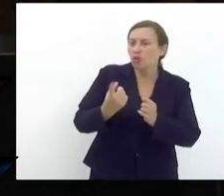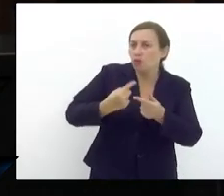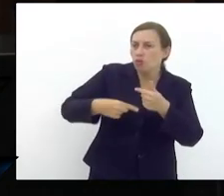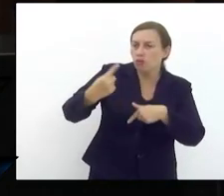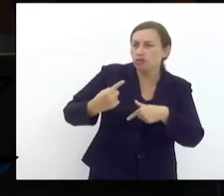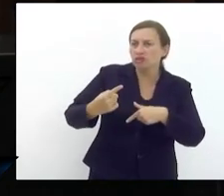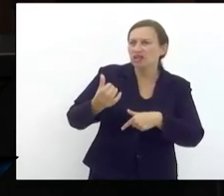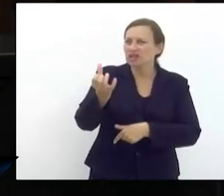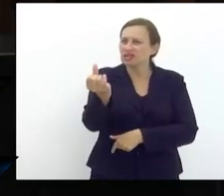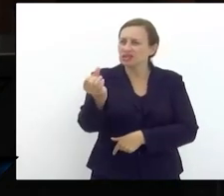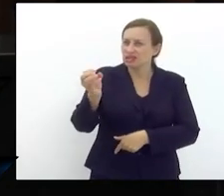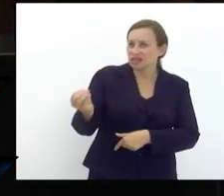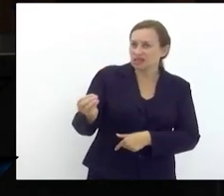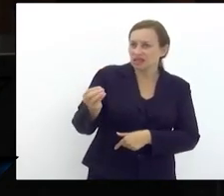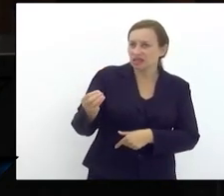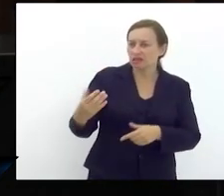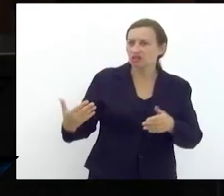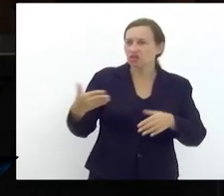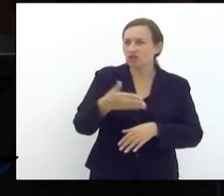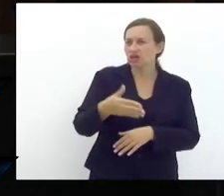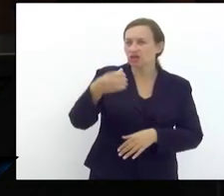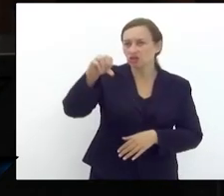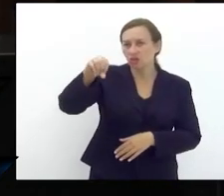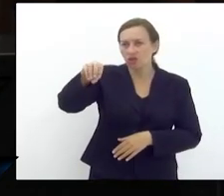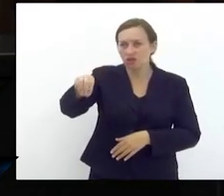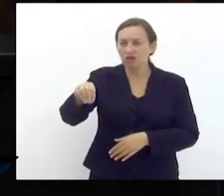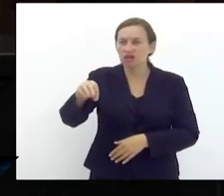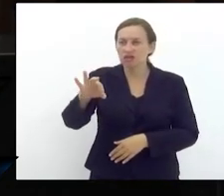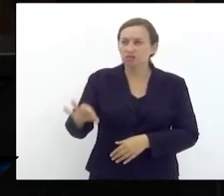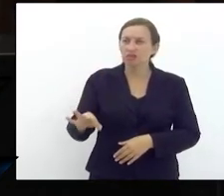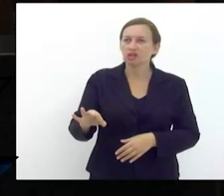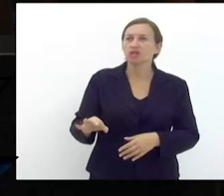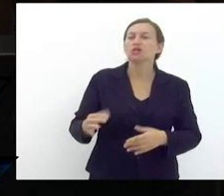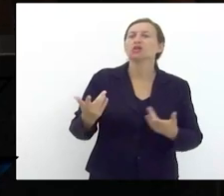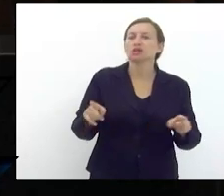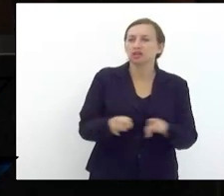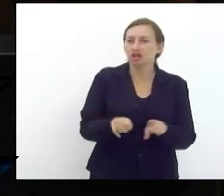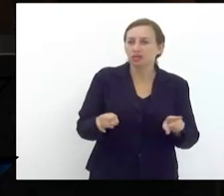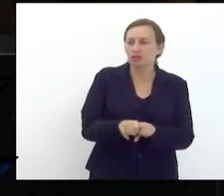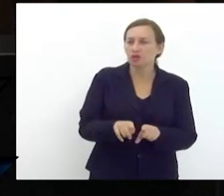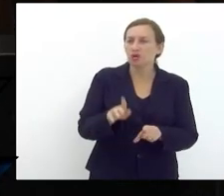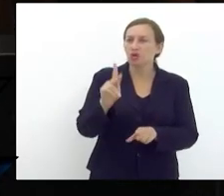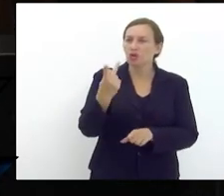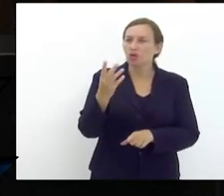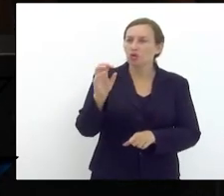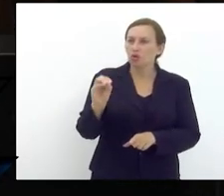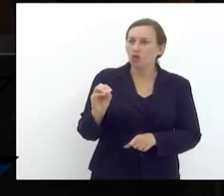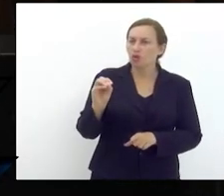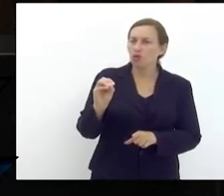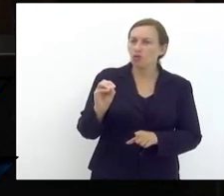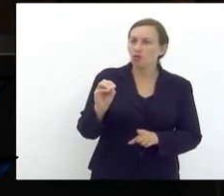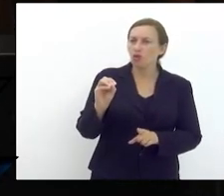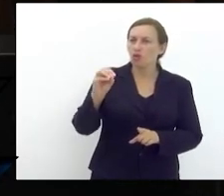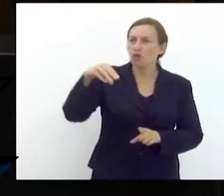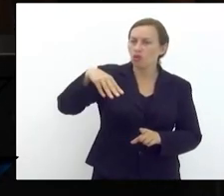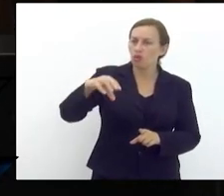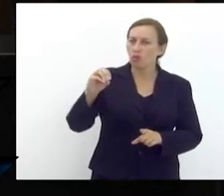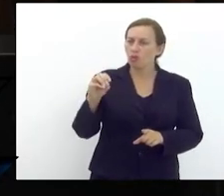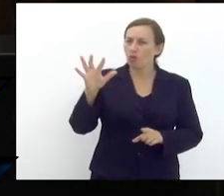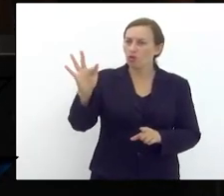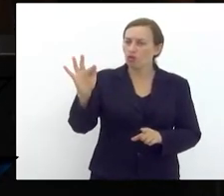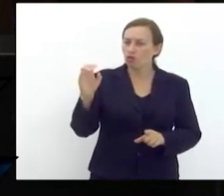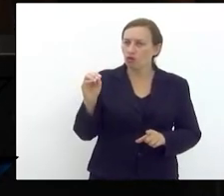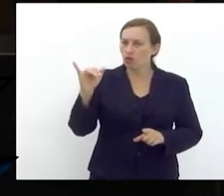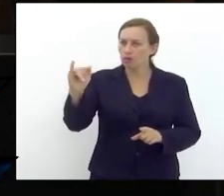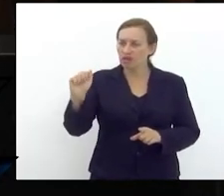de 60 para 90 casos no mesmo sentido os casos de homofobia também no futebol cresceram